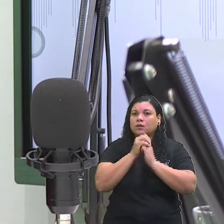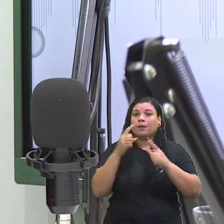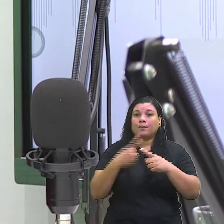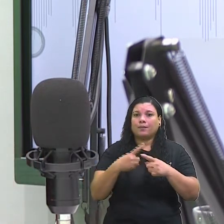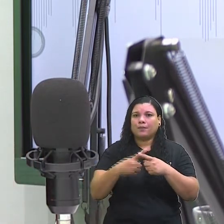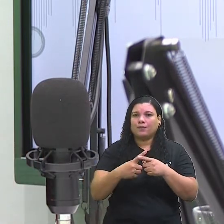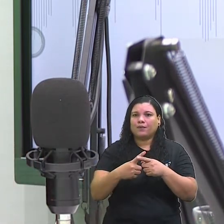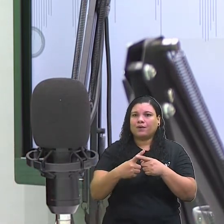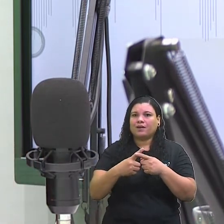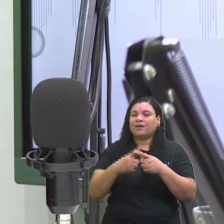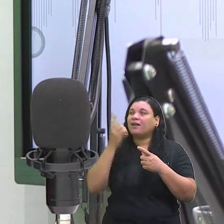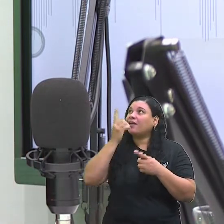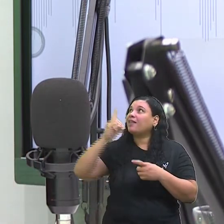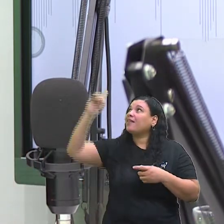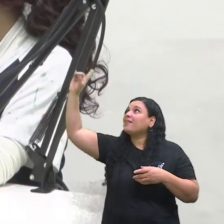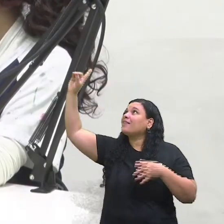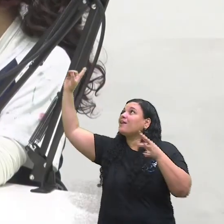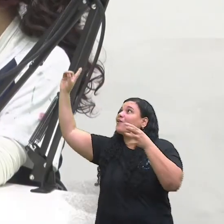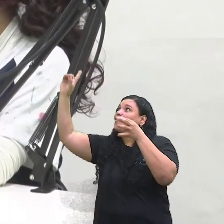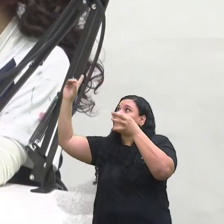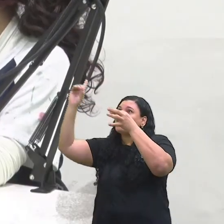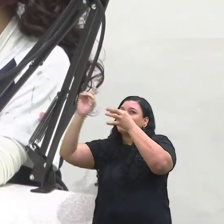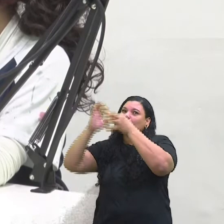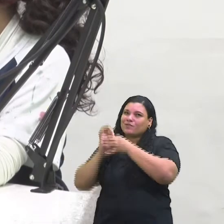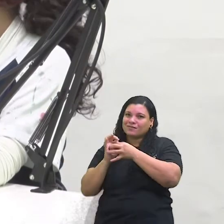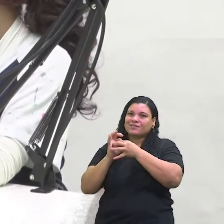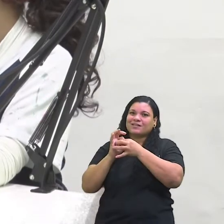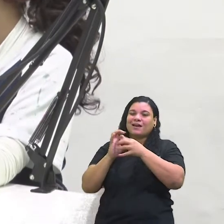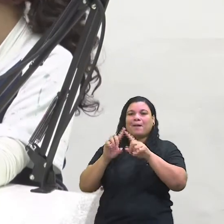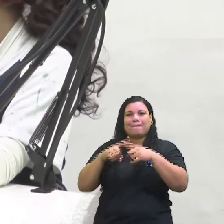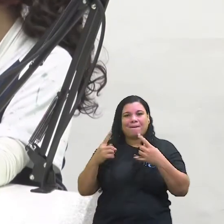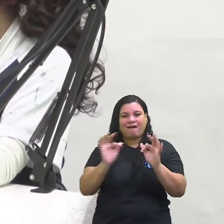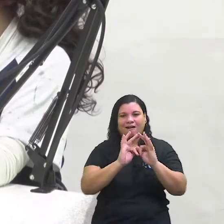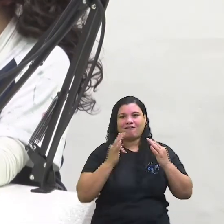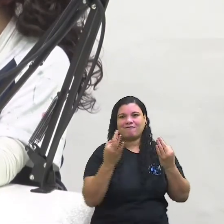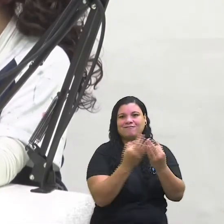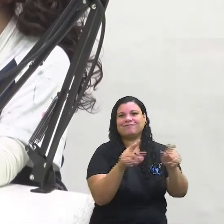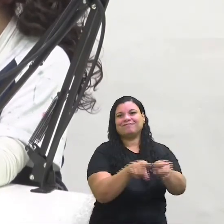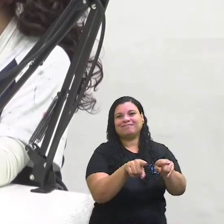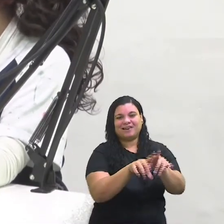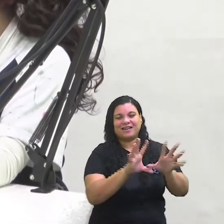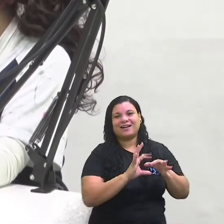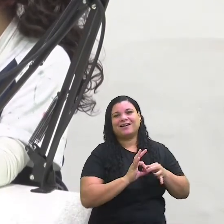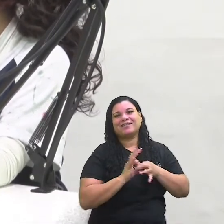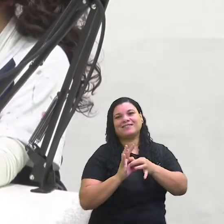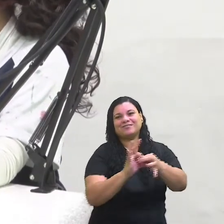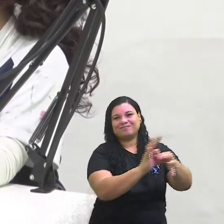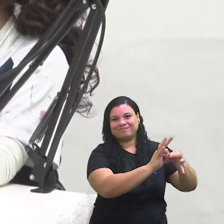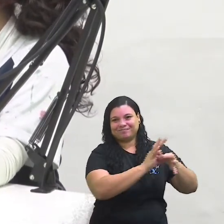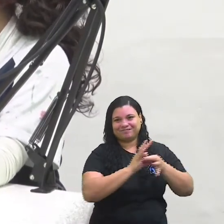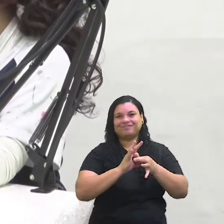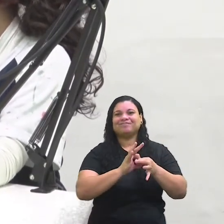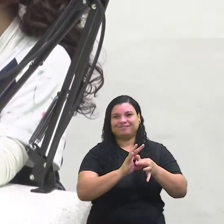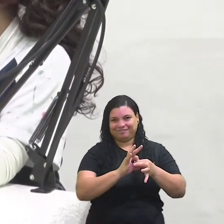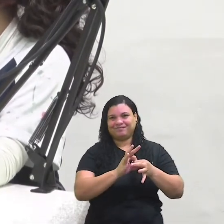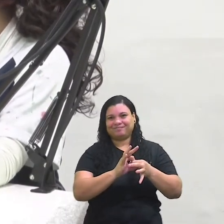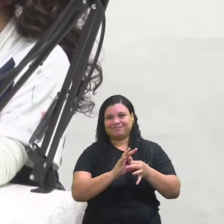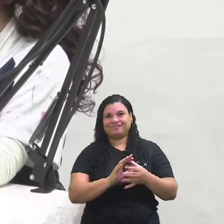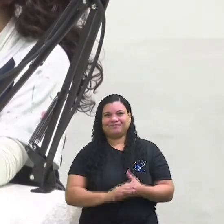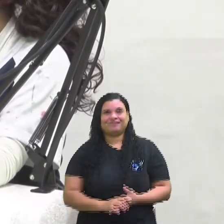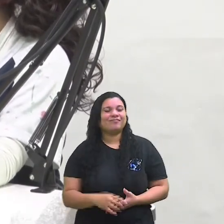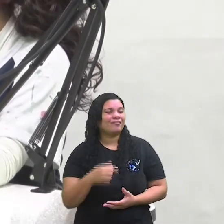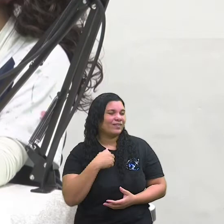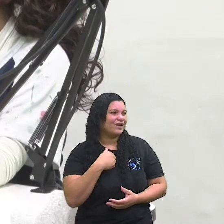como família. Sim, de pedir juntos, né? Isso. Eu vejo pelas minhas pequenas que eu